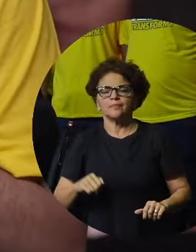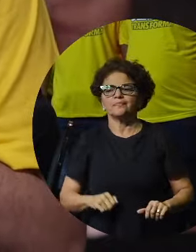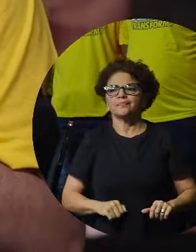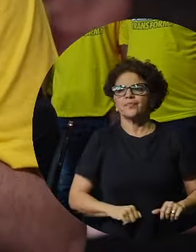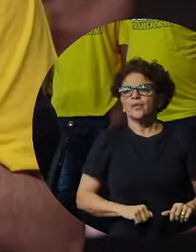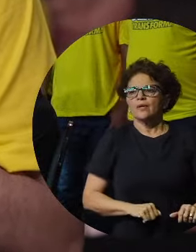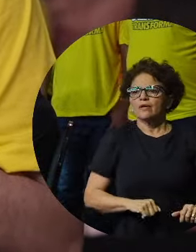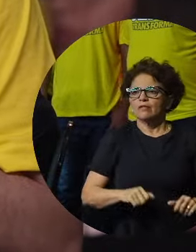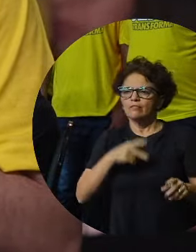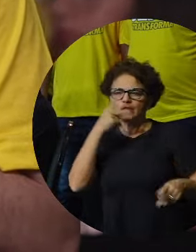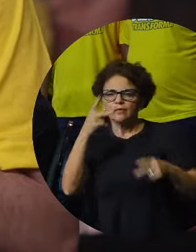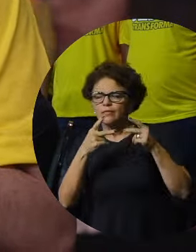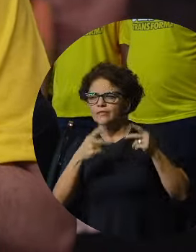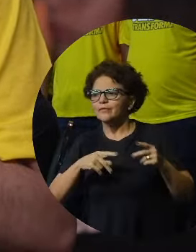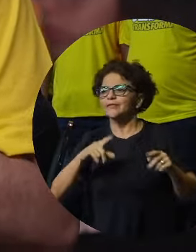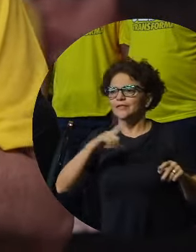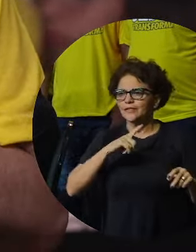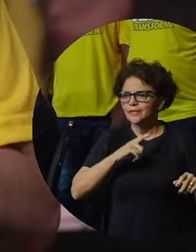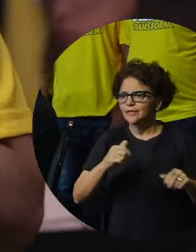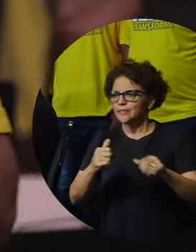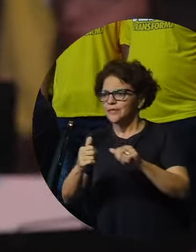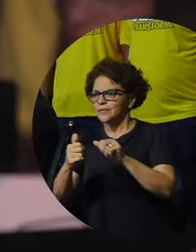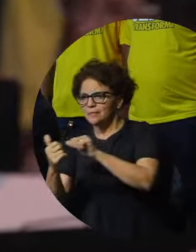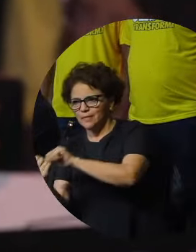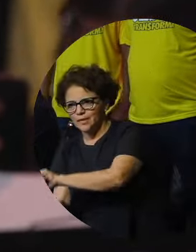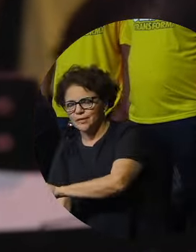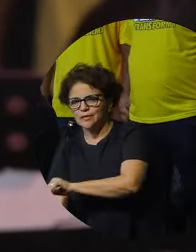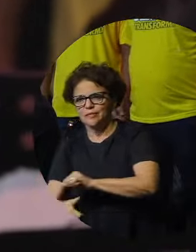12 anos se passaram e nós voltamos aqui.